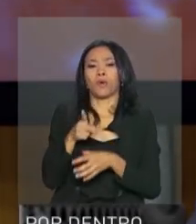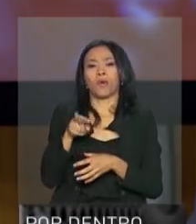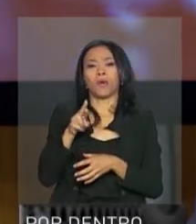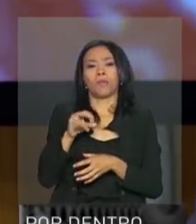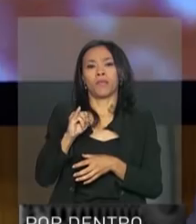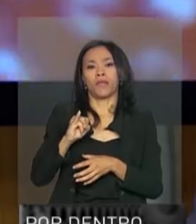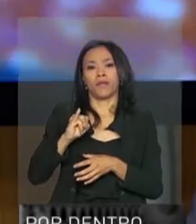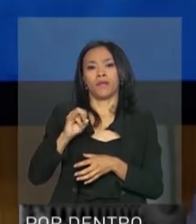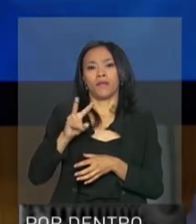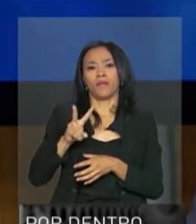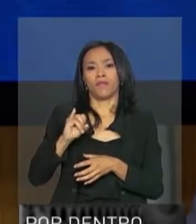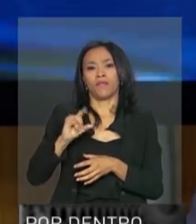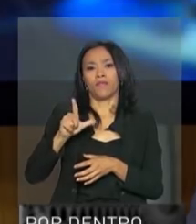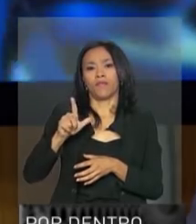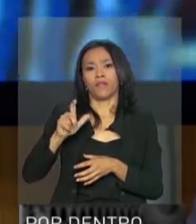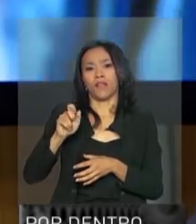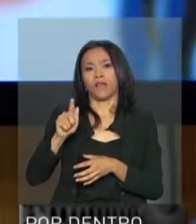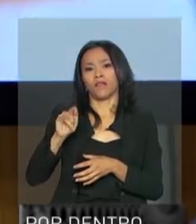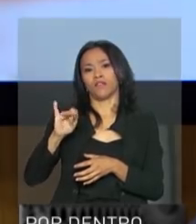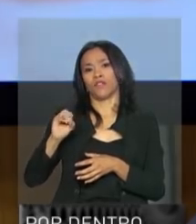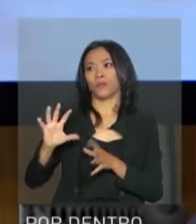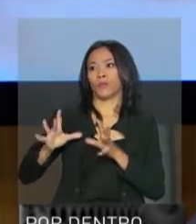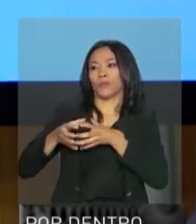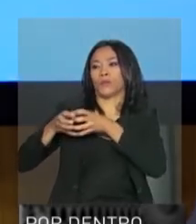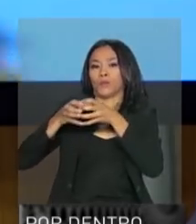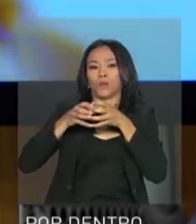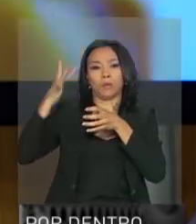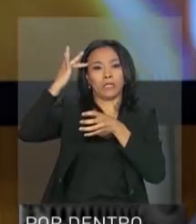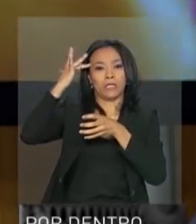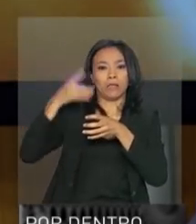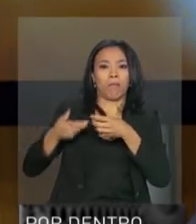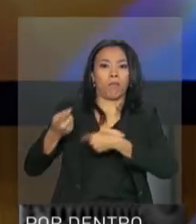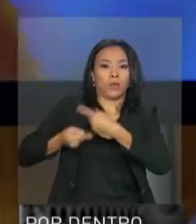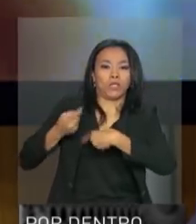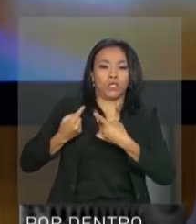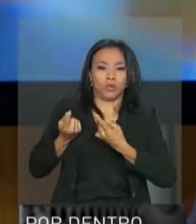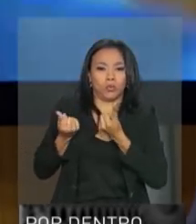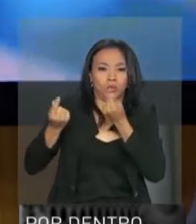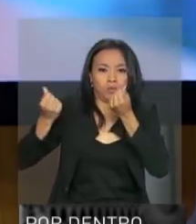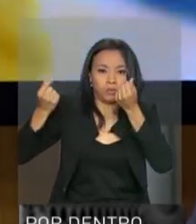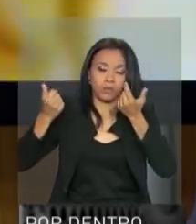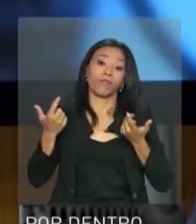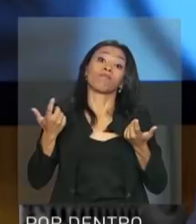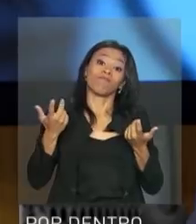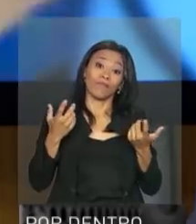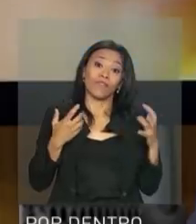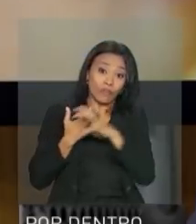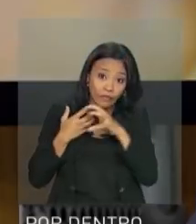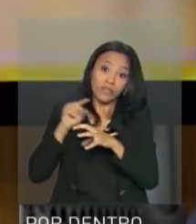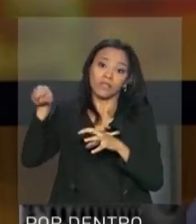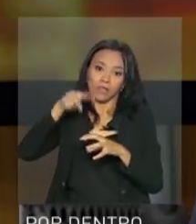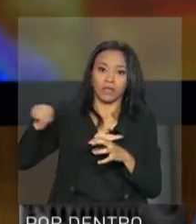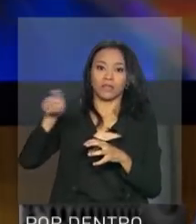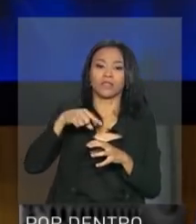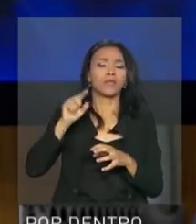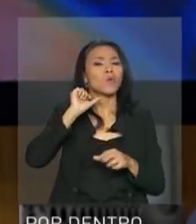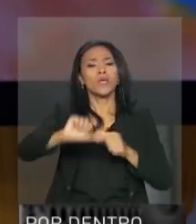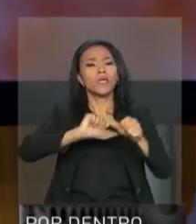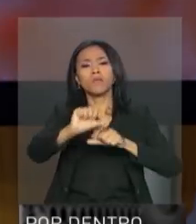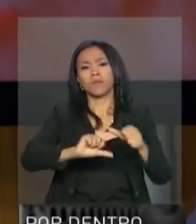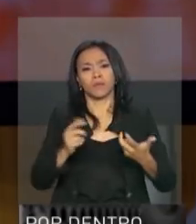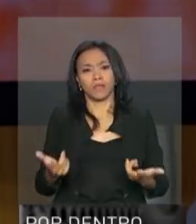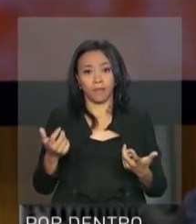de vista previdenciário. Que fique muito claro isso. Nossa reforma, a reforma que propusemos, muda questões previdenciárias. O que, é que ela muda? Ela